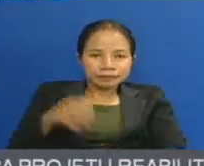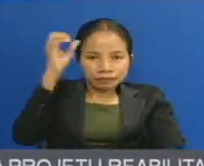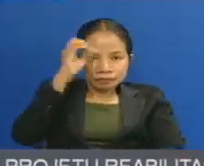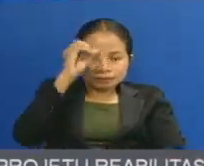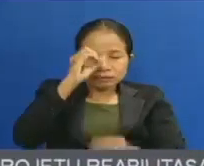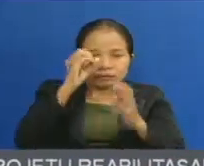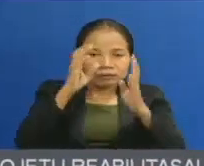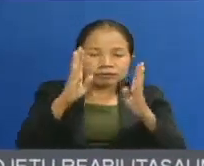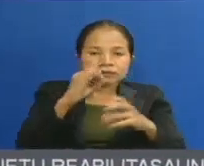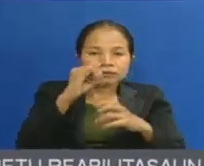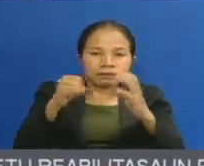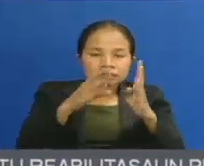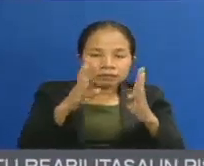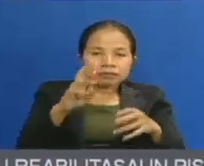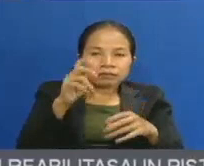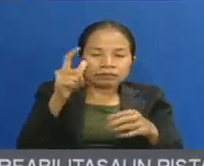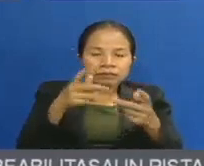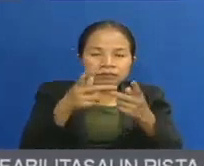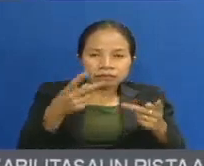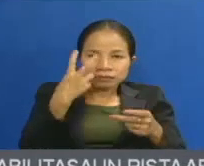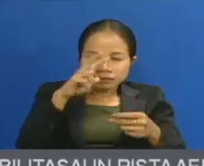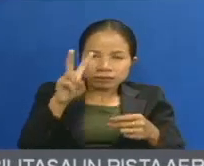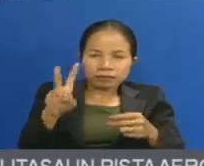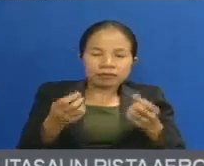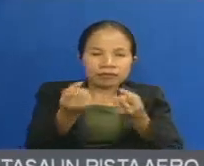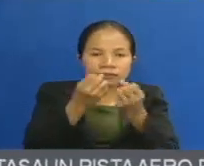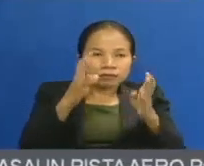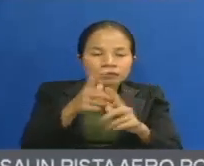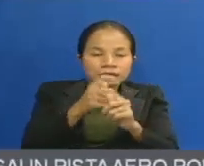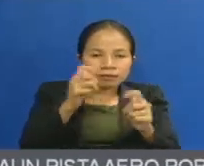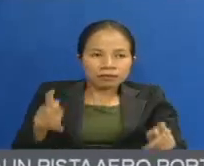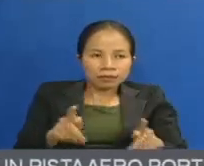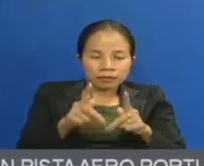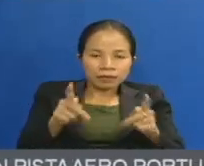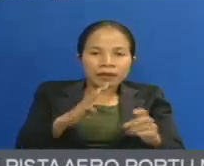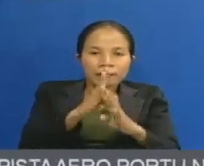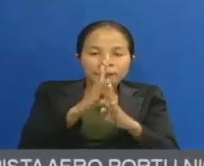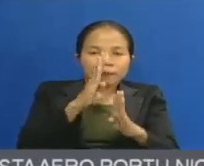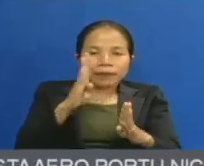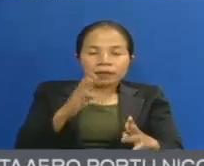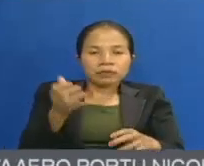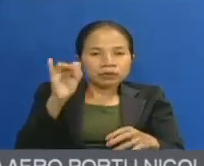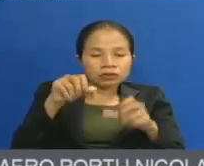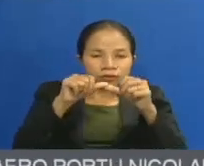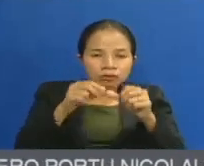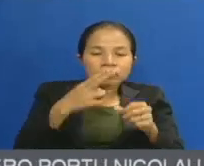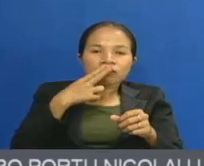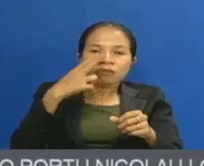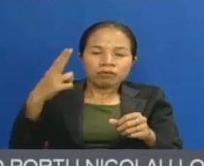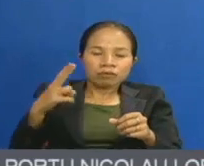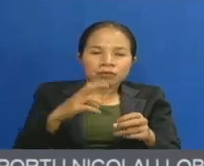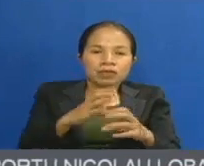Observação jornalista RTT Linian e Terreno no Takatak. Motorista transporte público microlete Balum continua fuma e careta